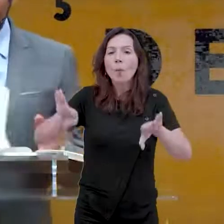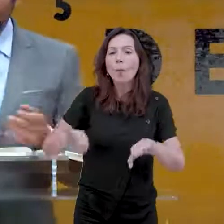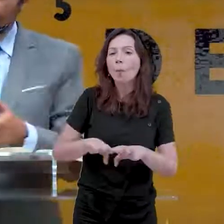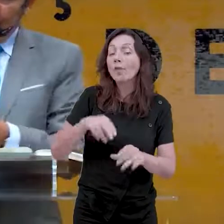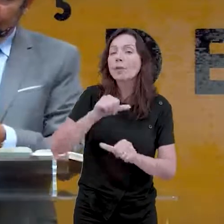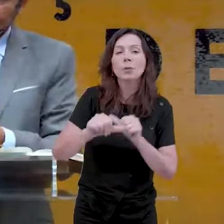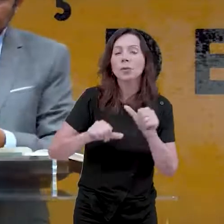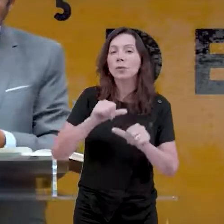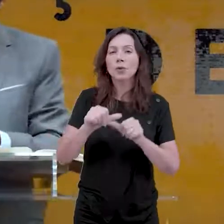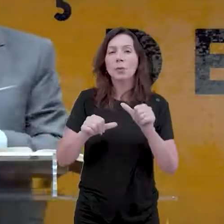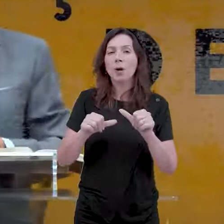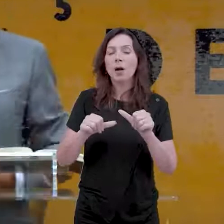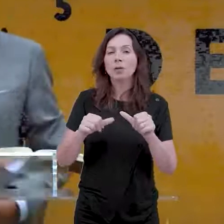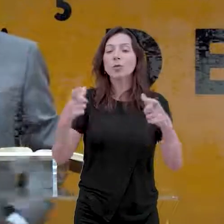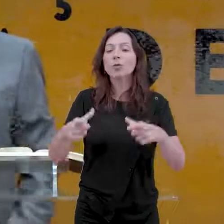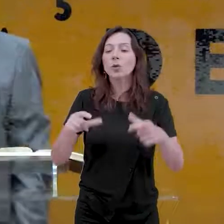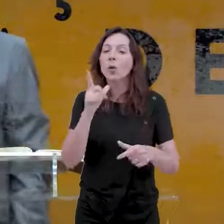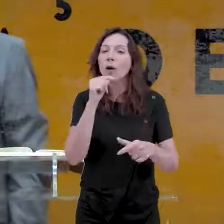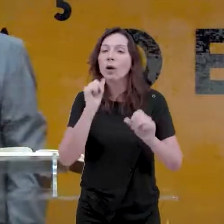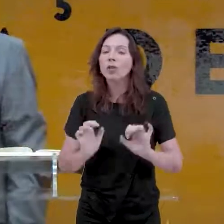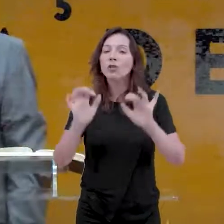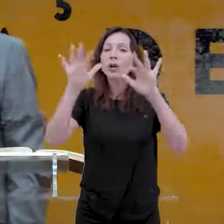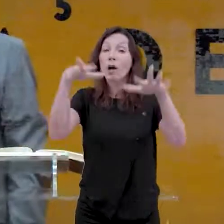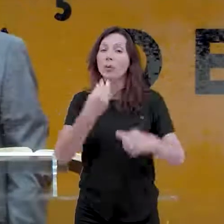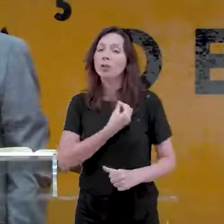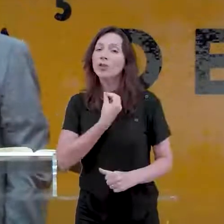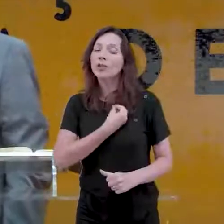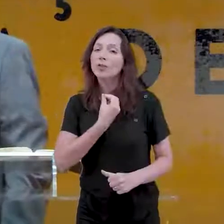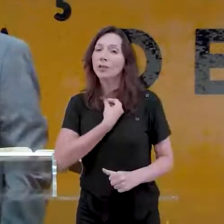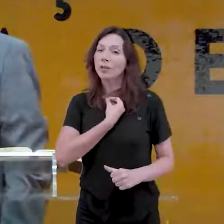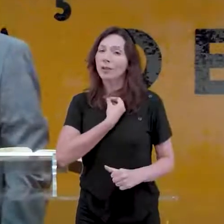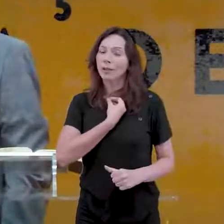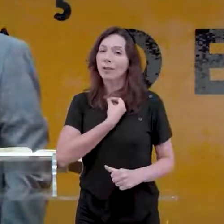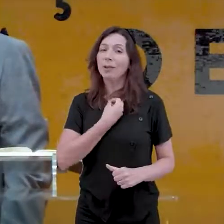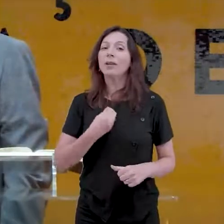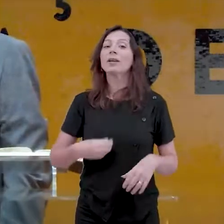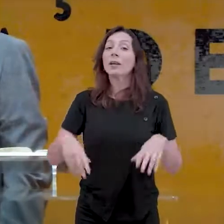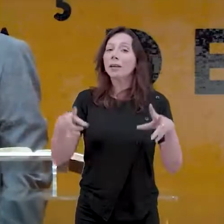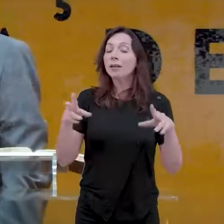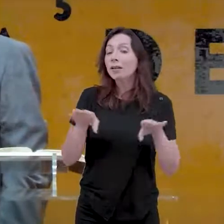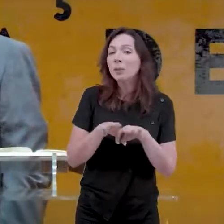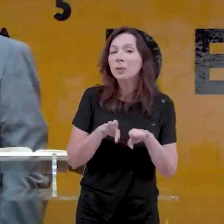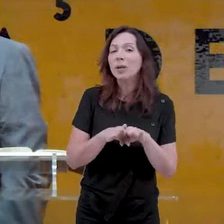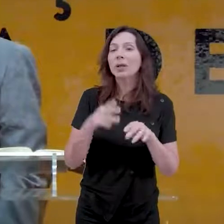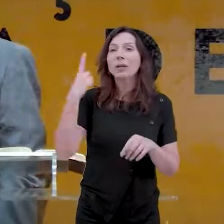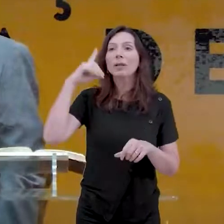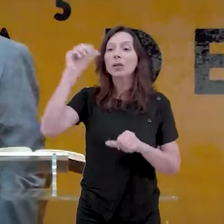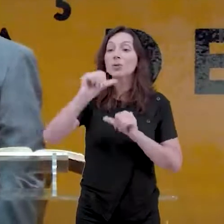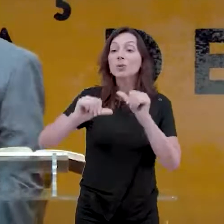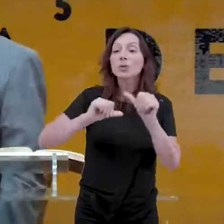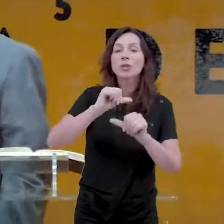Só a graça de Deus faz isso, meus amados irmãos. Só a graça de Deus. É por isso que você precisa